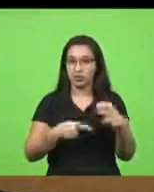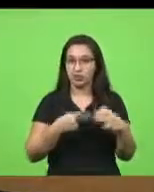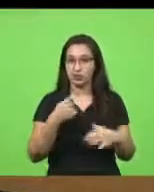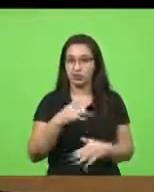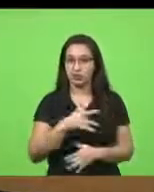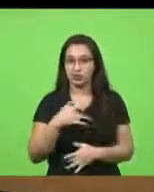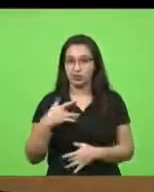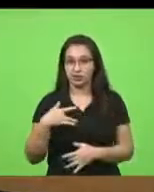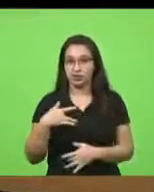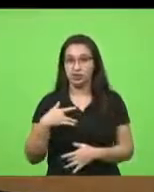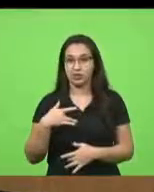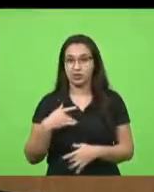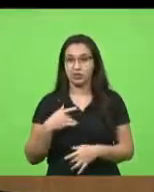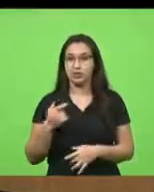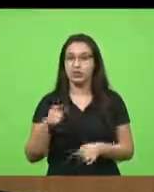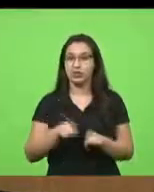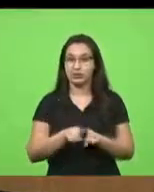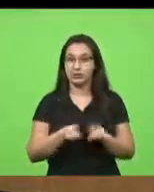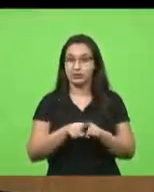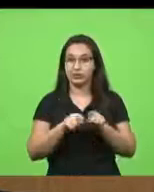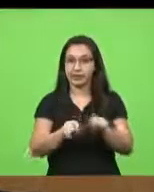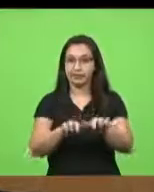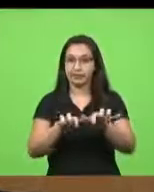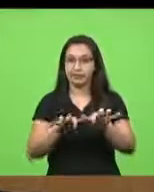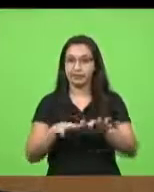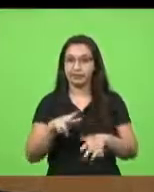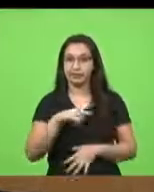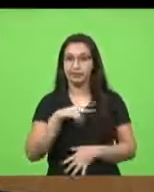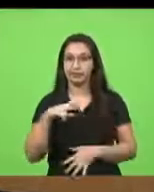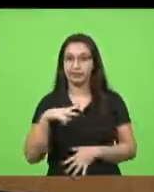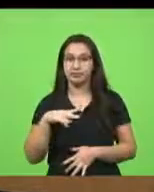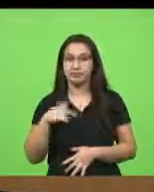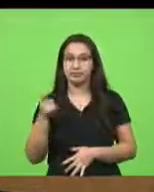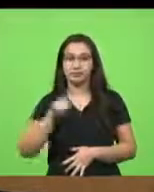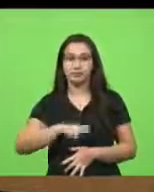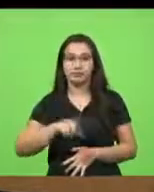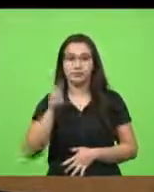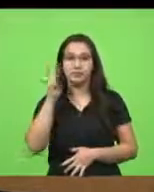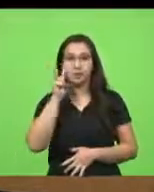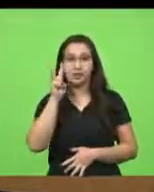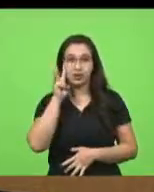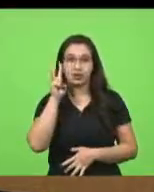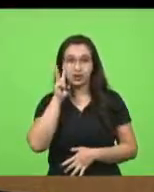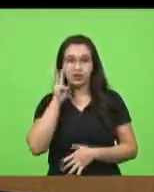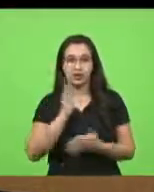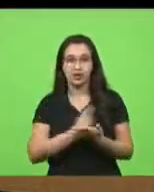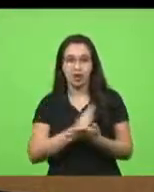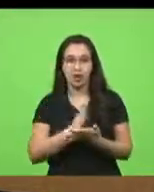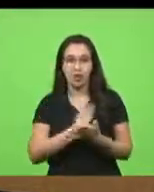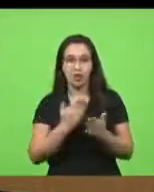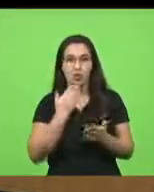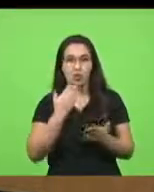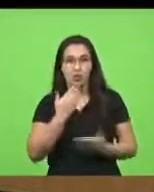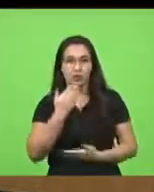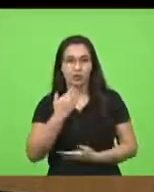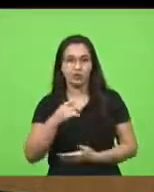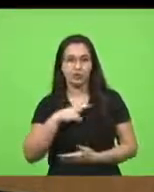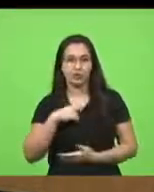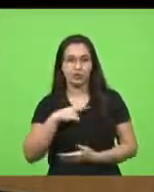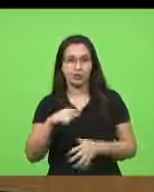faremos uma audiência pública e na terça-feira juntamos, havia alguns pedidos de audiência pública, inclusive